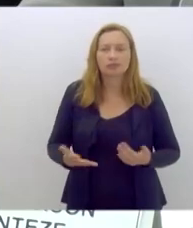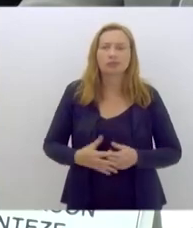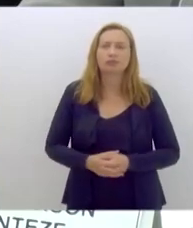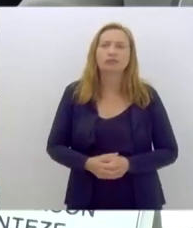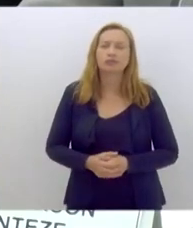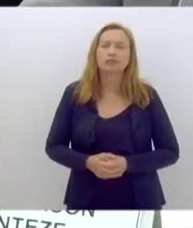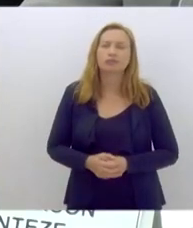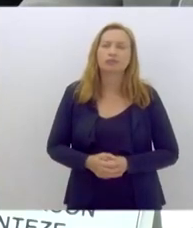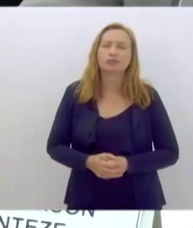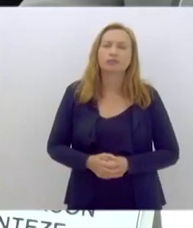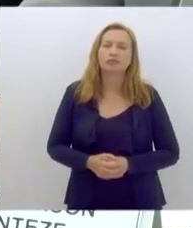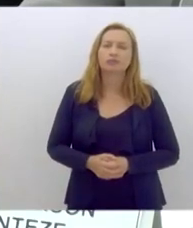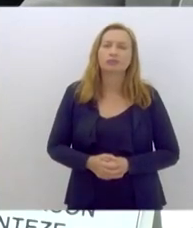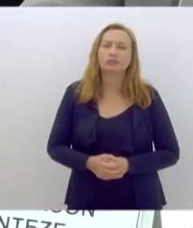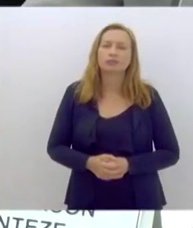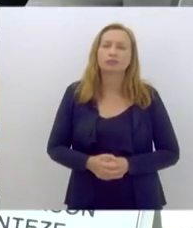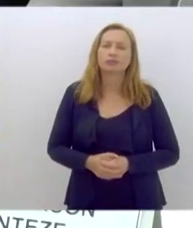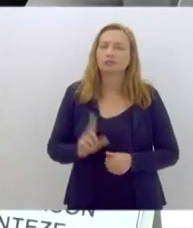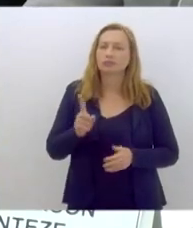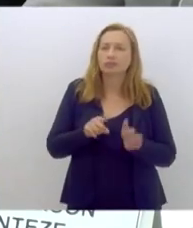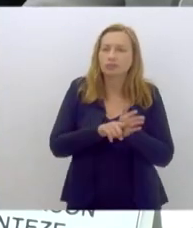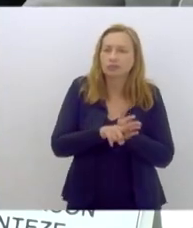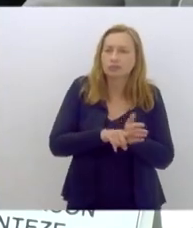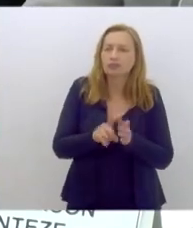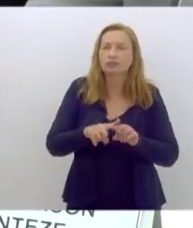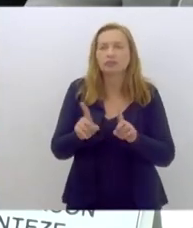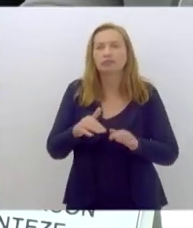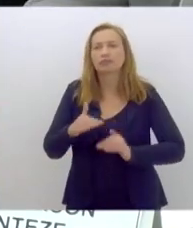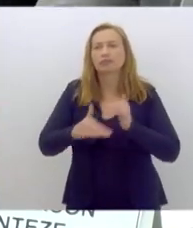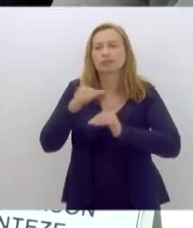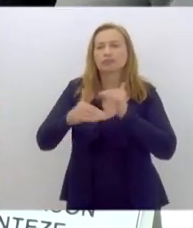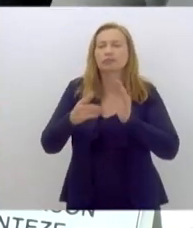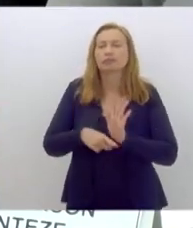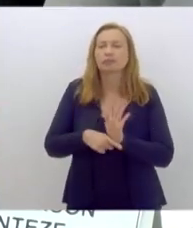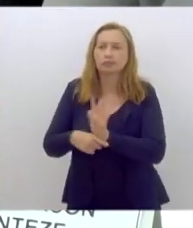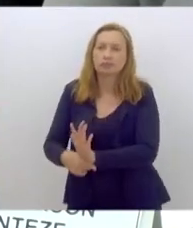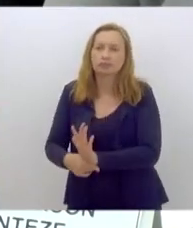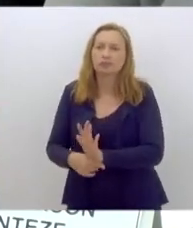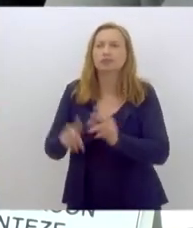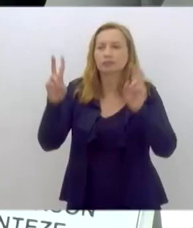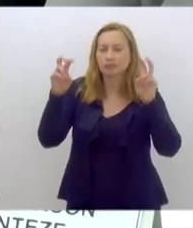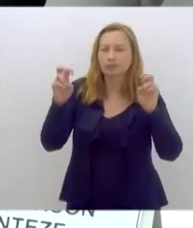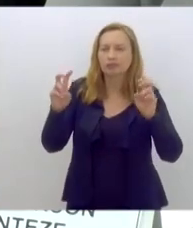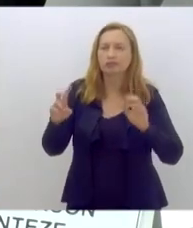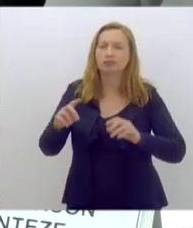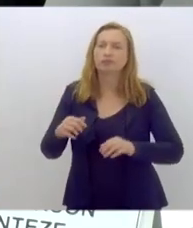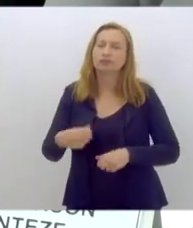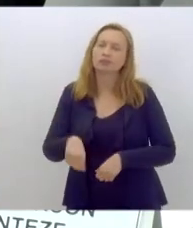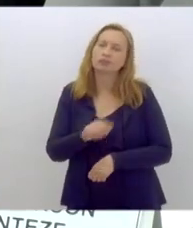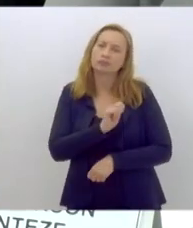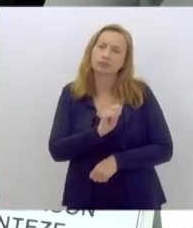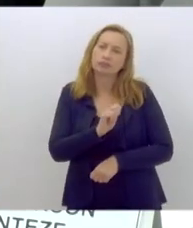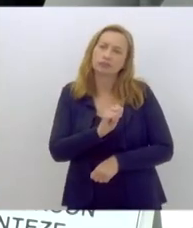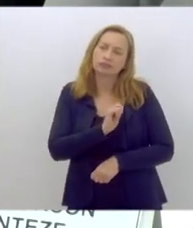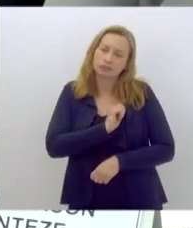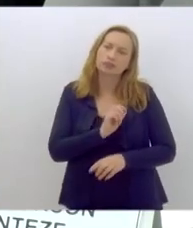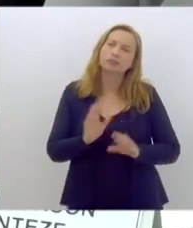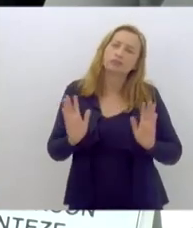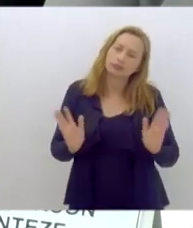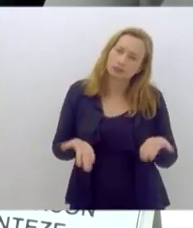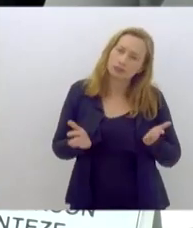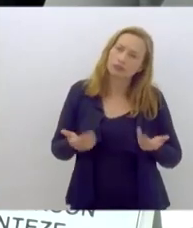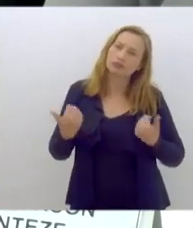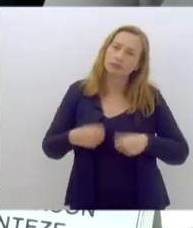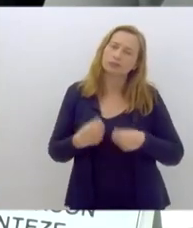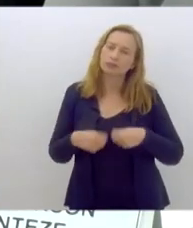eu não sou fiscalista ao contrário eu acho que o desenvolvimento ele ajuda a questão fiscal agora é preciso também que a gente